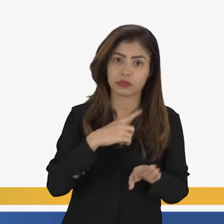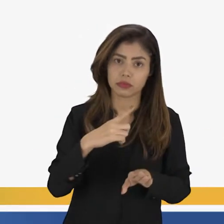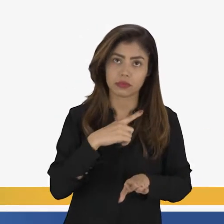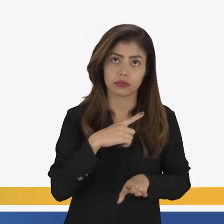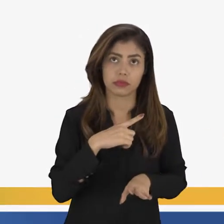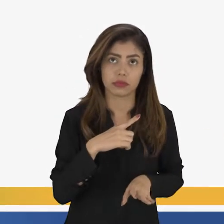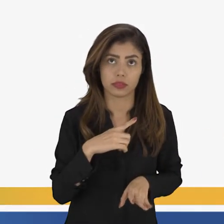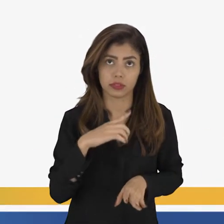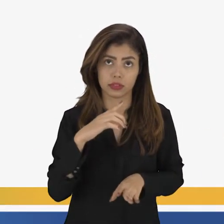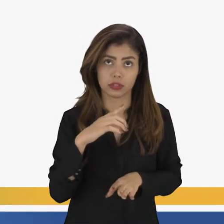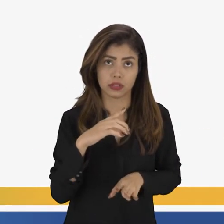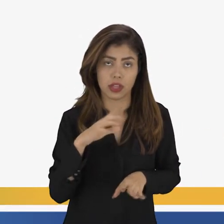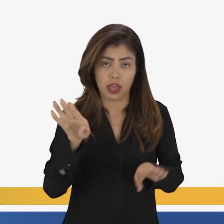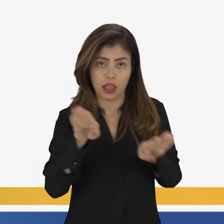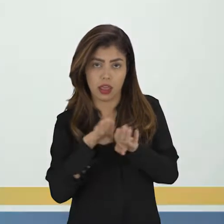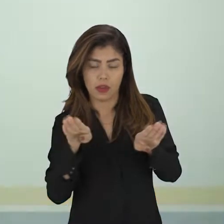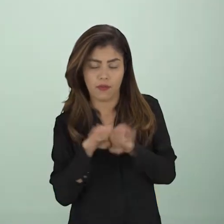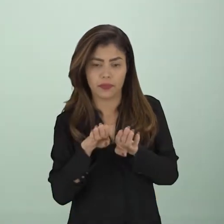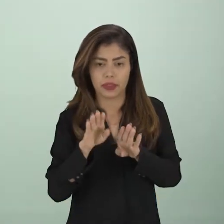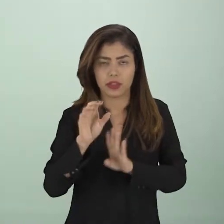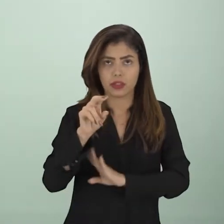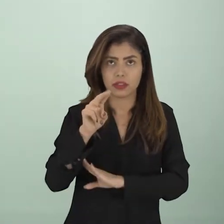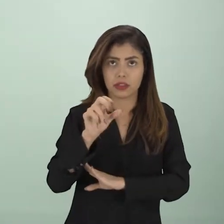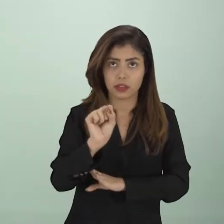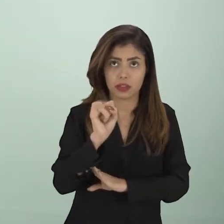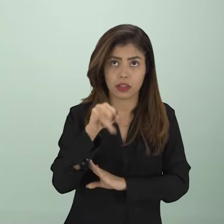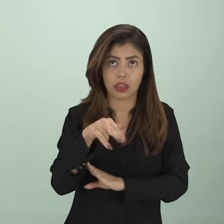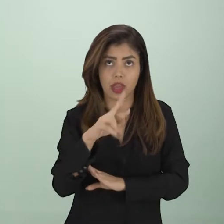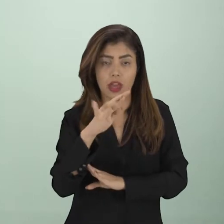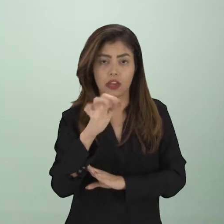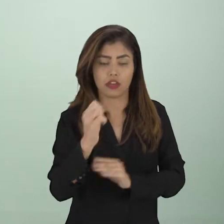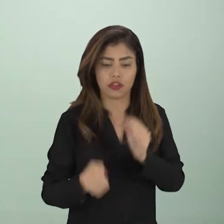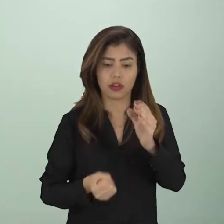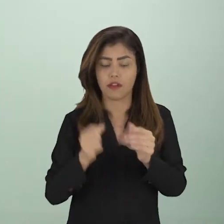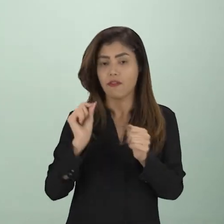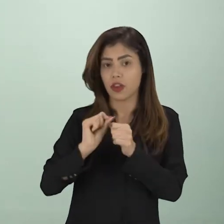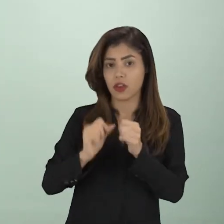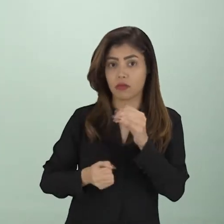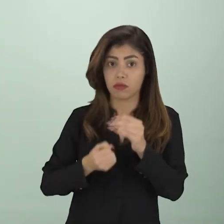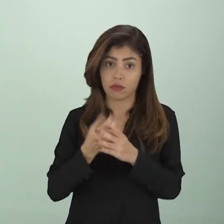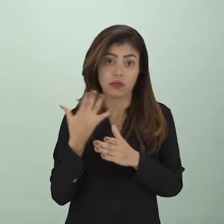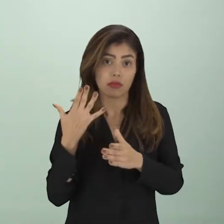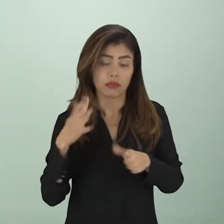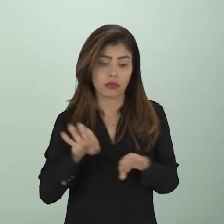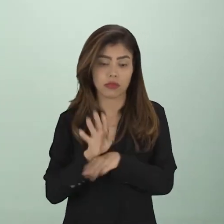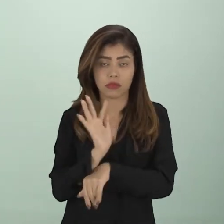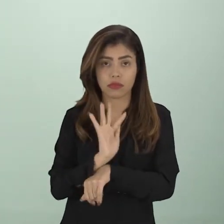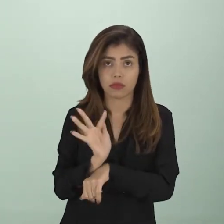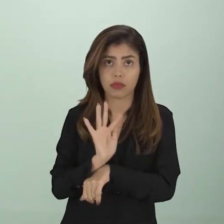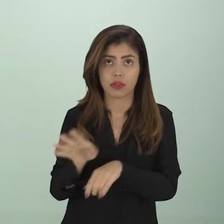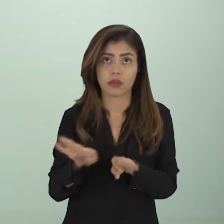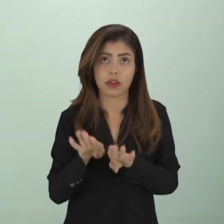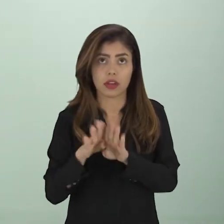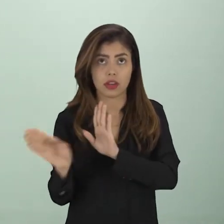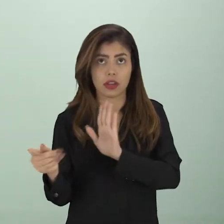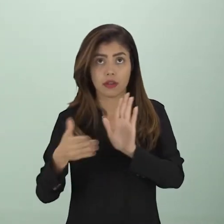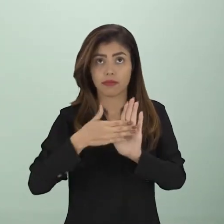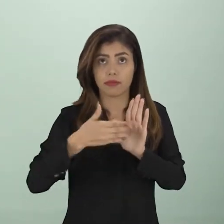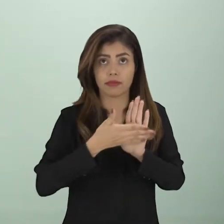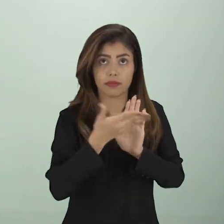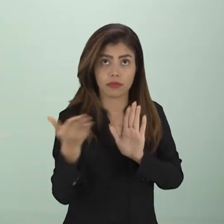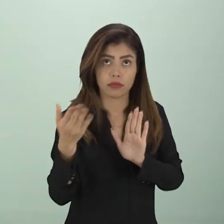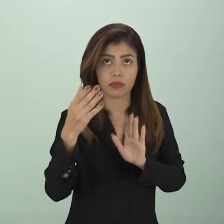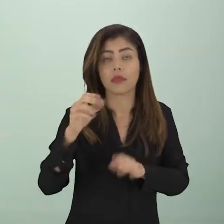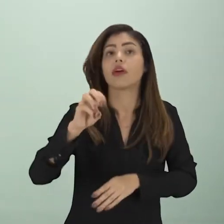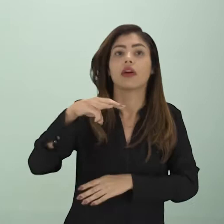Warhol também era cineasta, né, produziu muitos filmes nessa época. Nós temos aqui a obra da Marilyn, né, nós já falamos